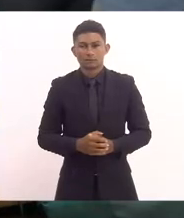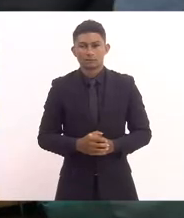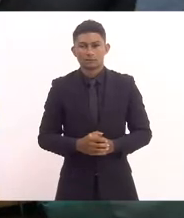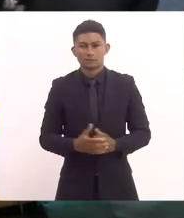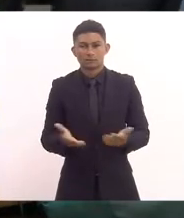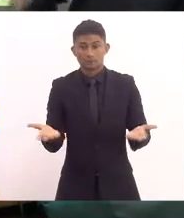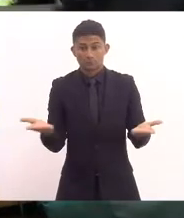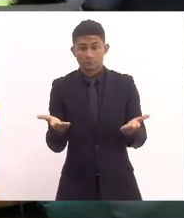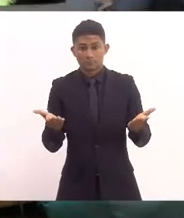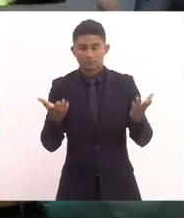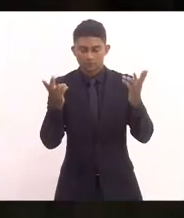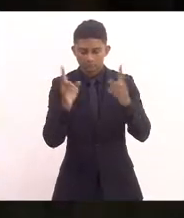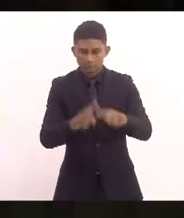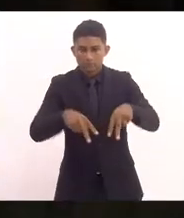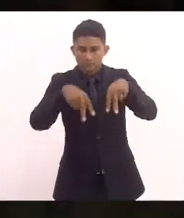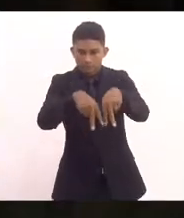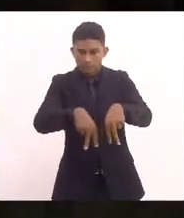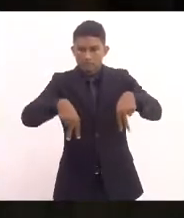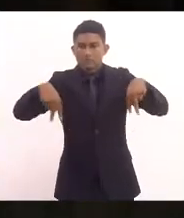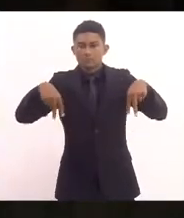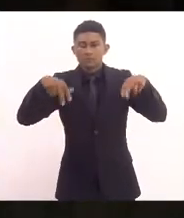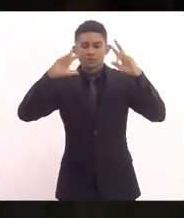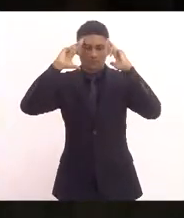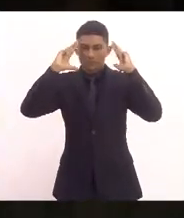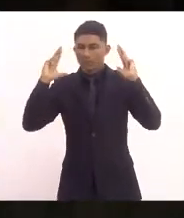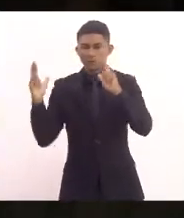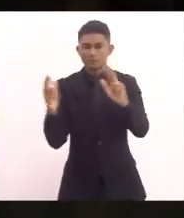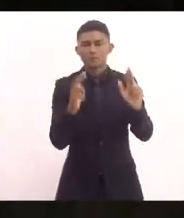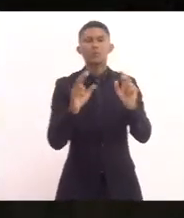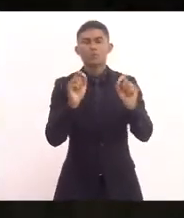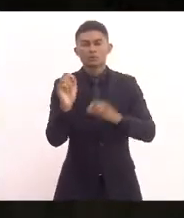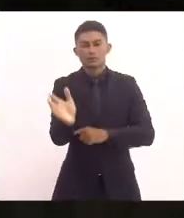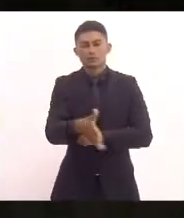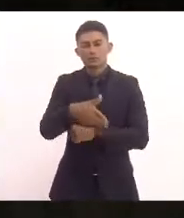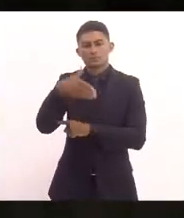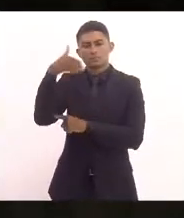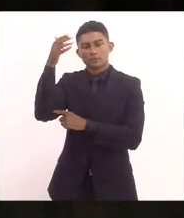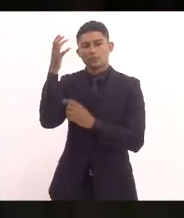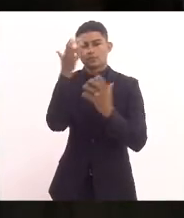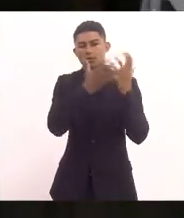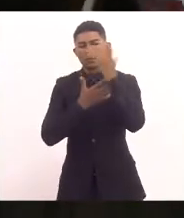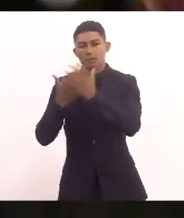Fiquemos em posição de respeito para ouvirmos o hino nacional.